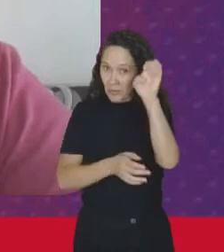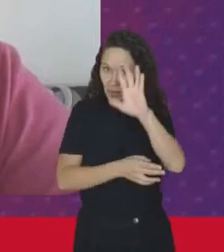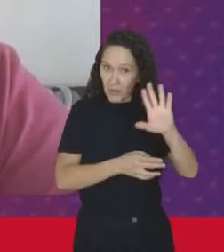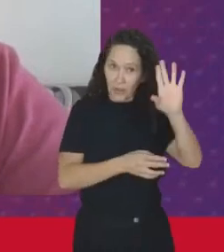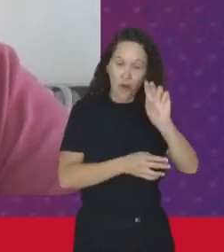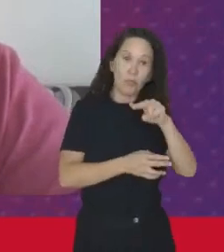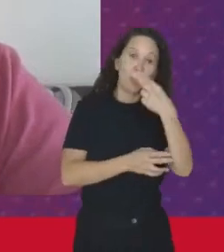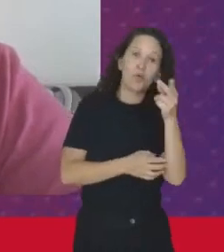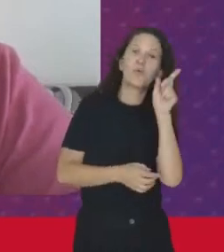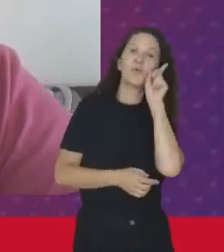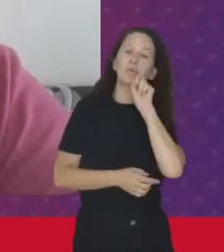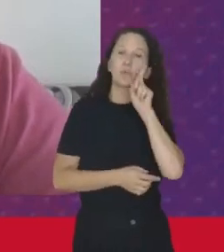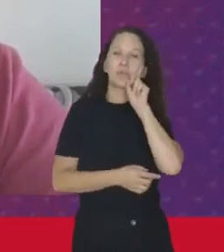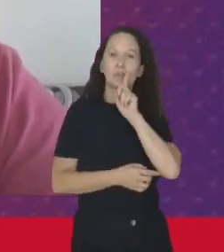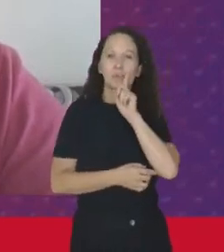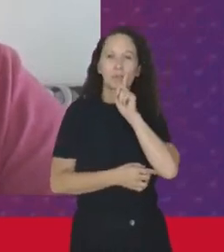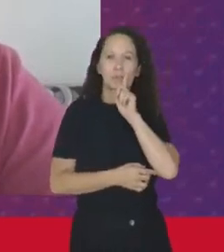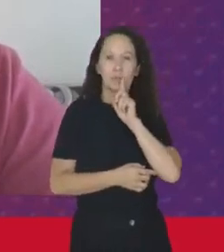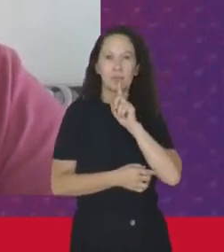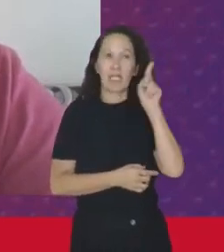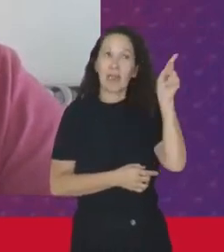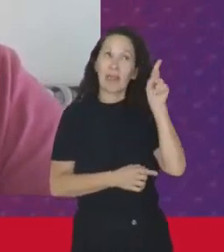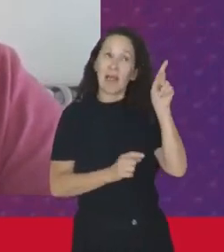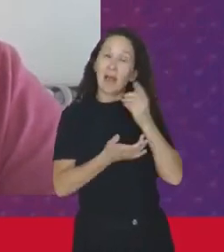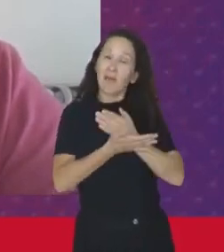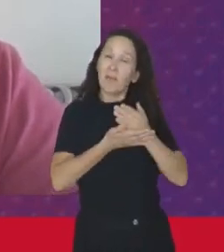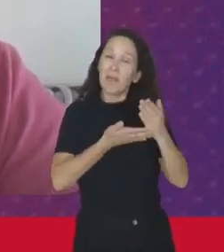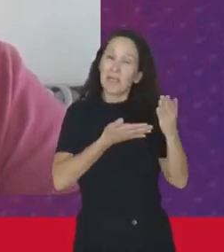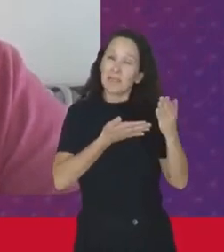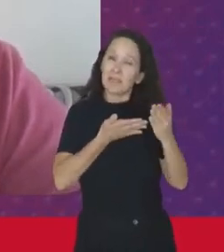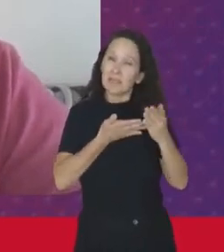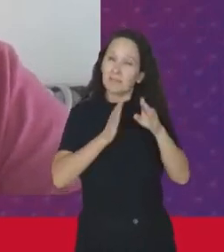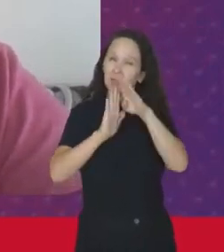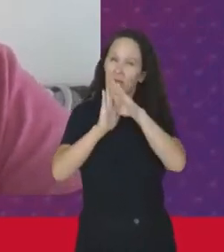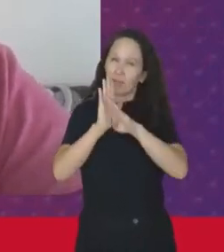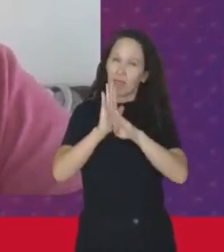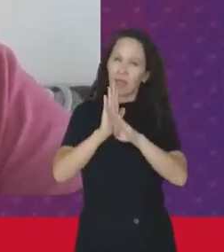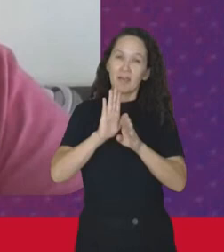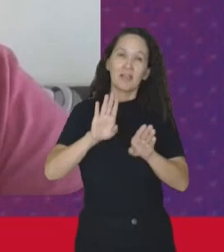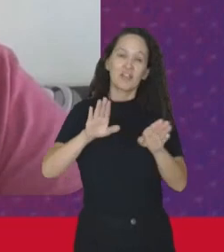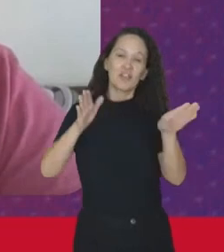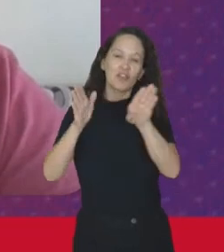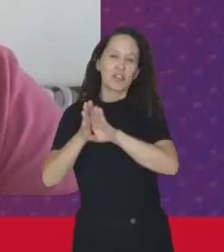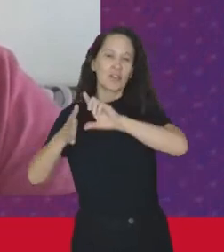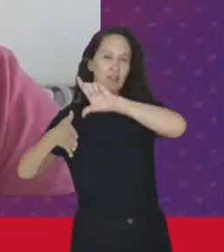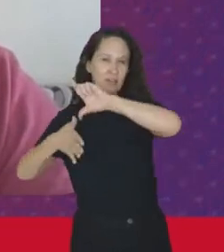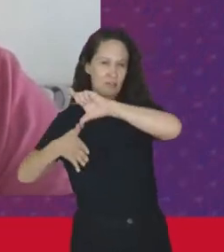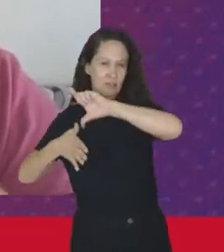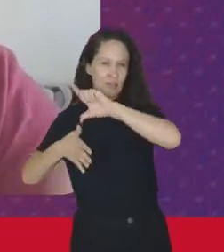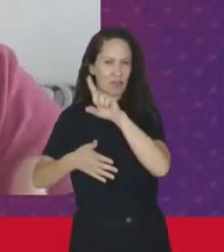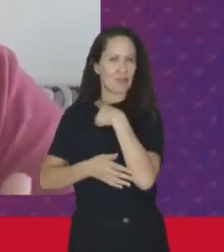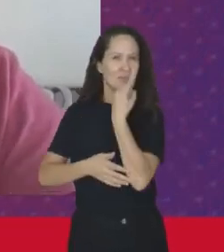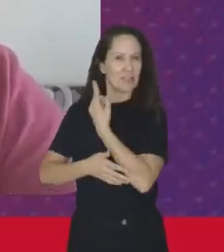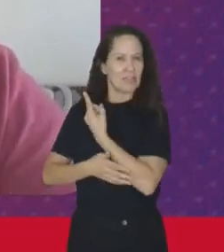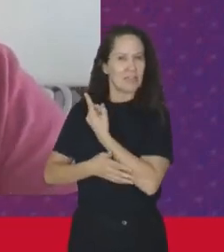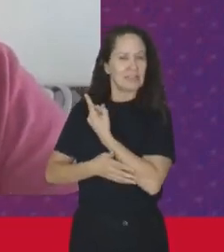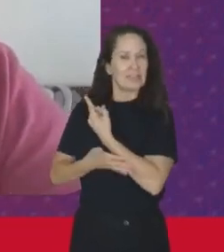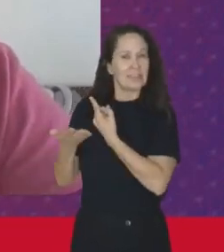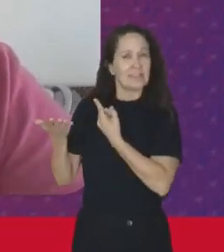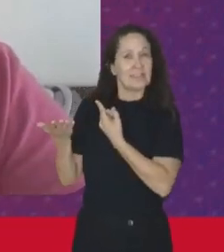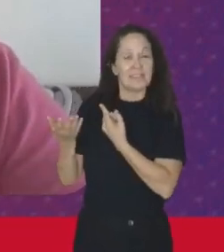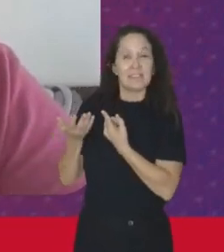Estados Unidos, né? Nasce lá. Quando você trata da América Latina, né, a nossa literatura é